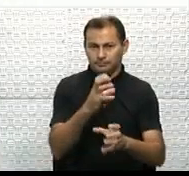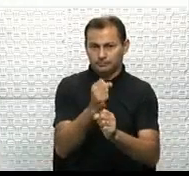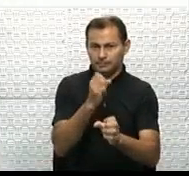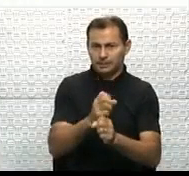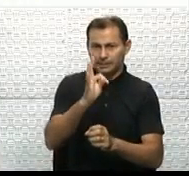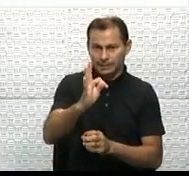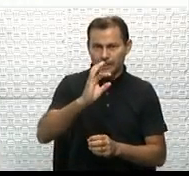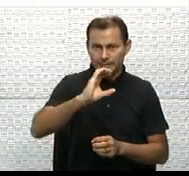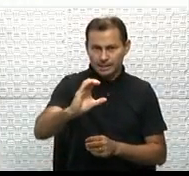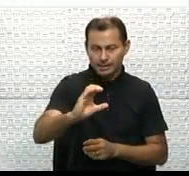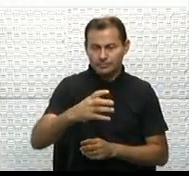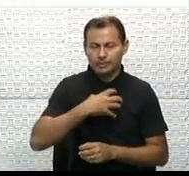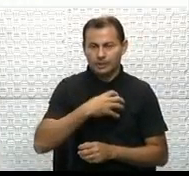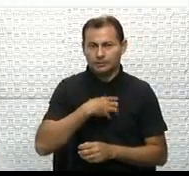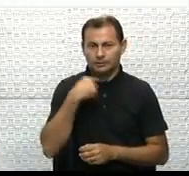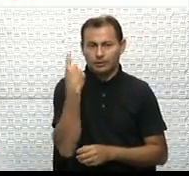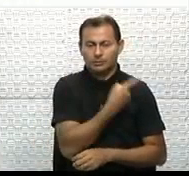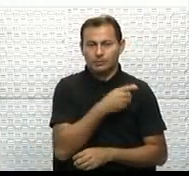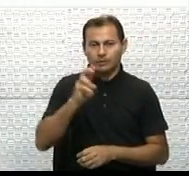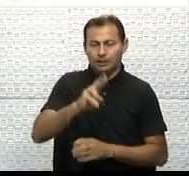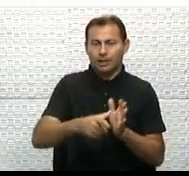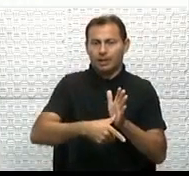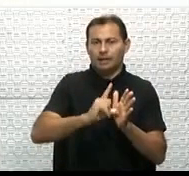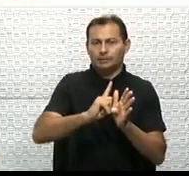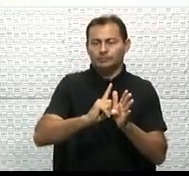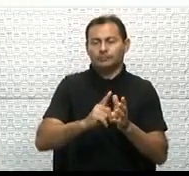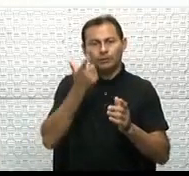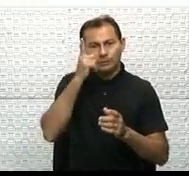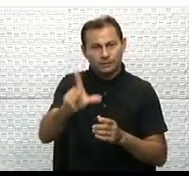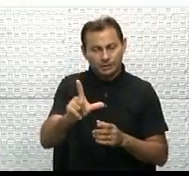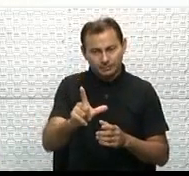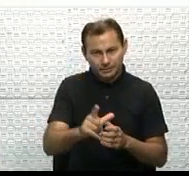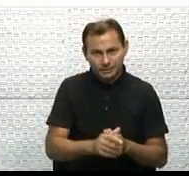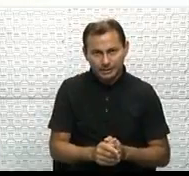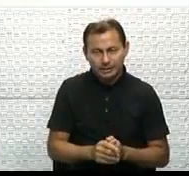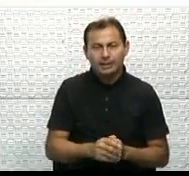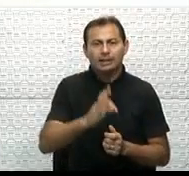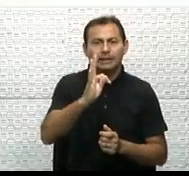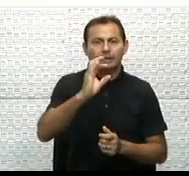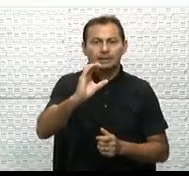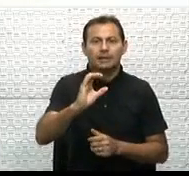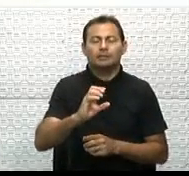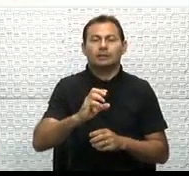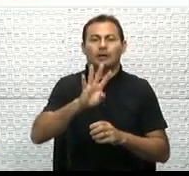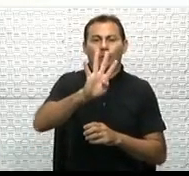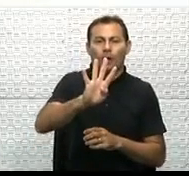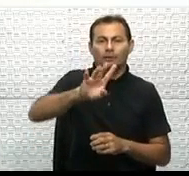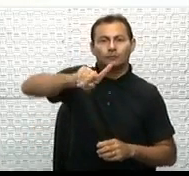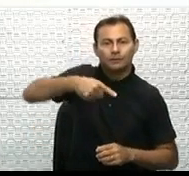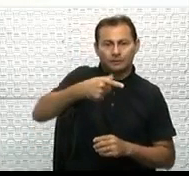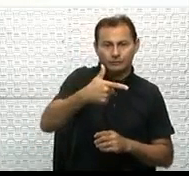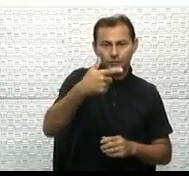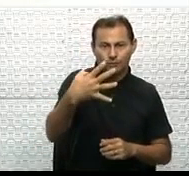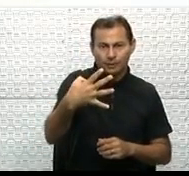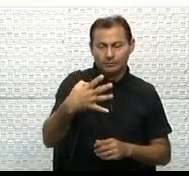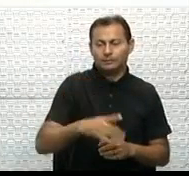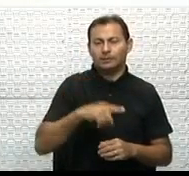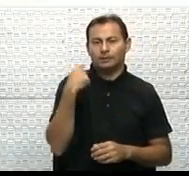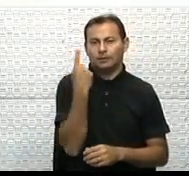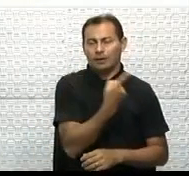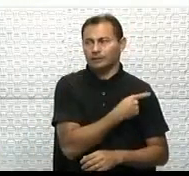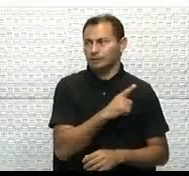Calculando o TC, na fórmula que nós utilizamos anteriormente, obtivemos TC como sendo 4,24. Então,